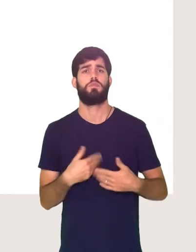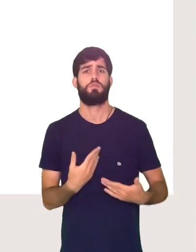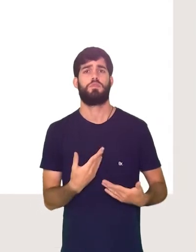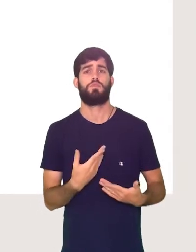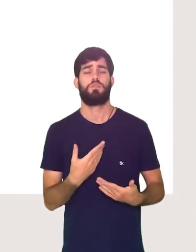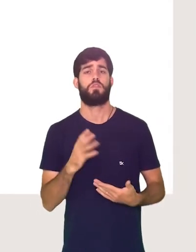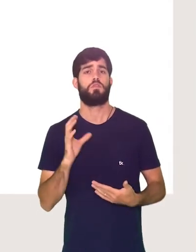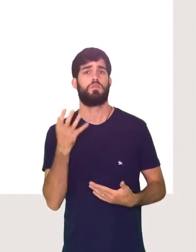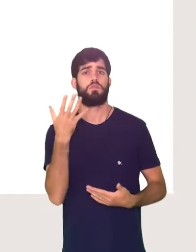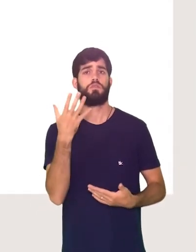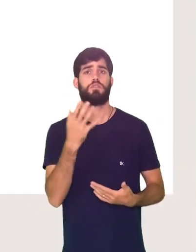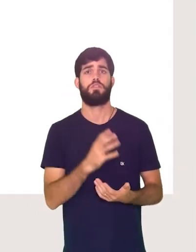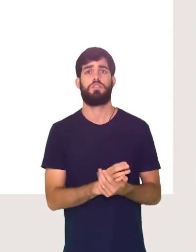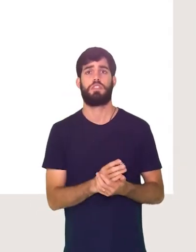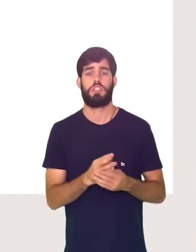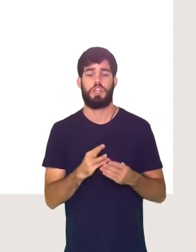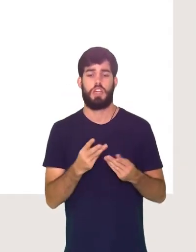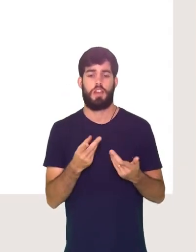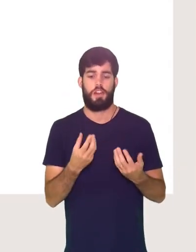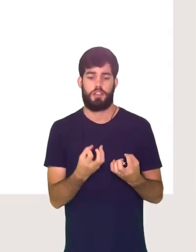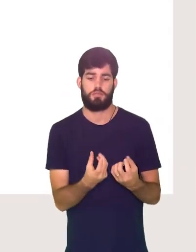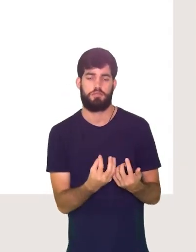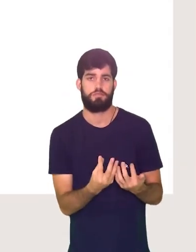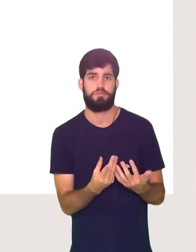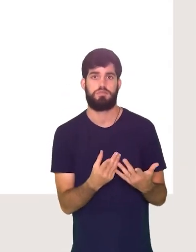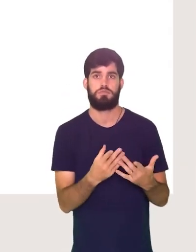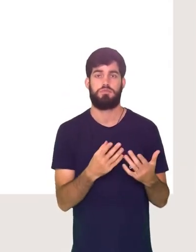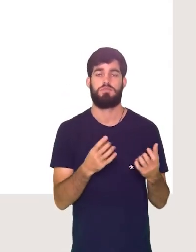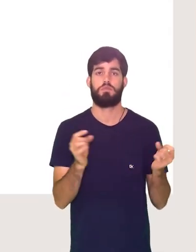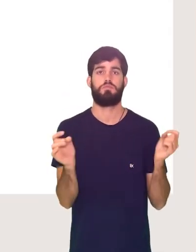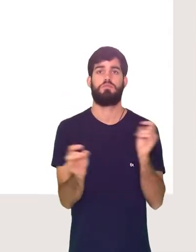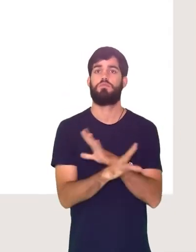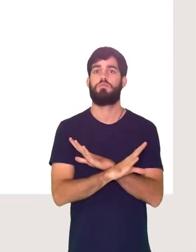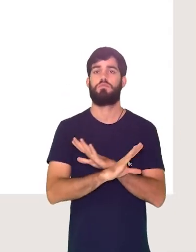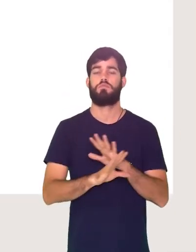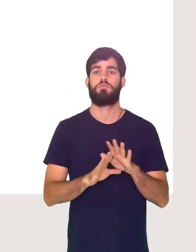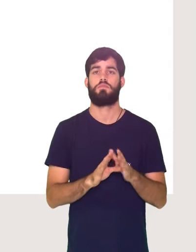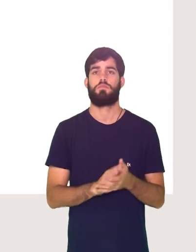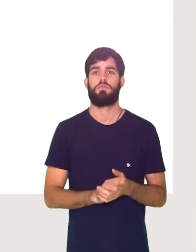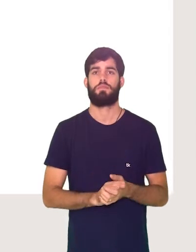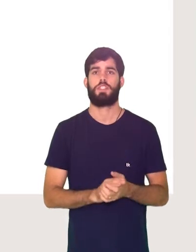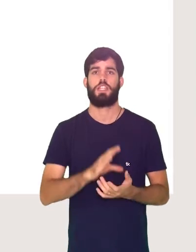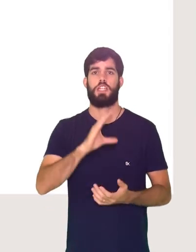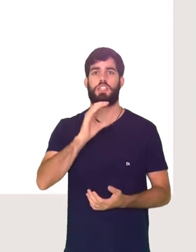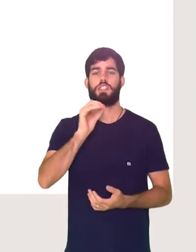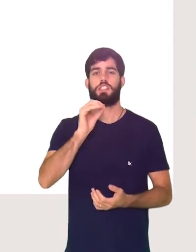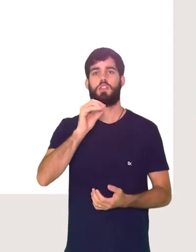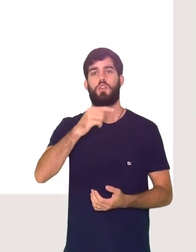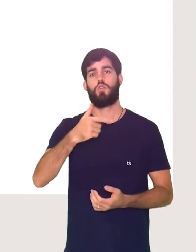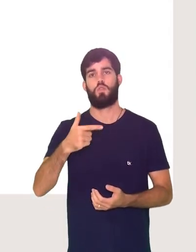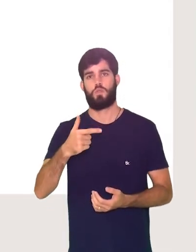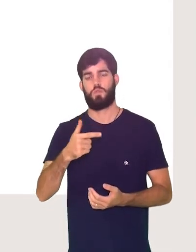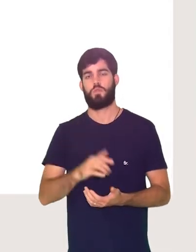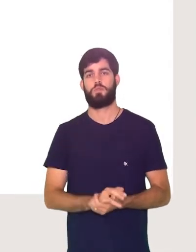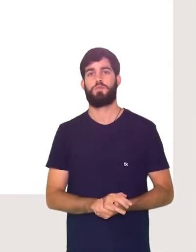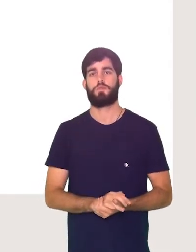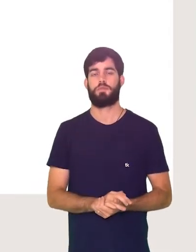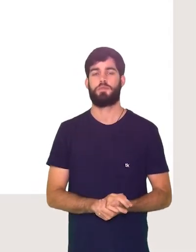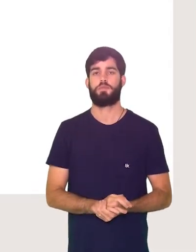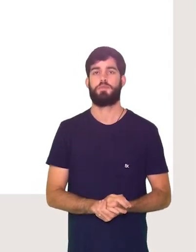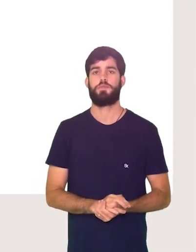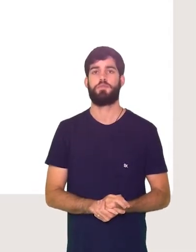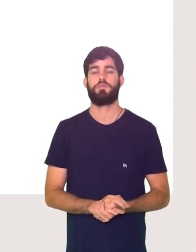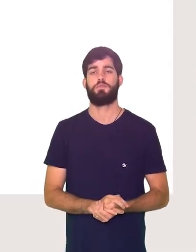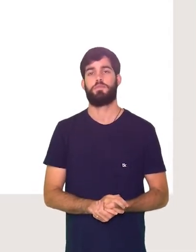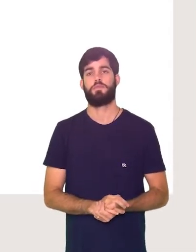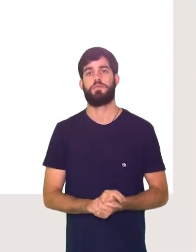combustão completa? Combustão é queima, completa é quando gera CO2 e água. Então, quando ocorre a combustão completa